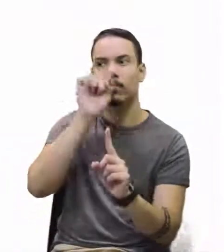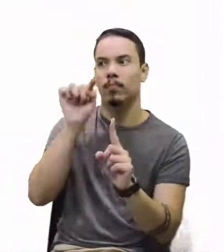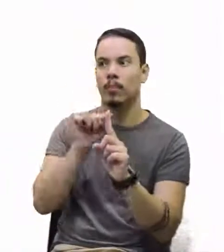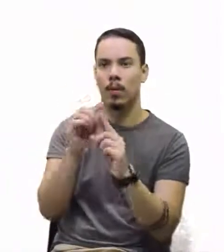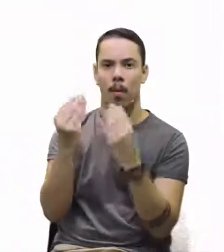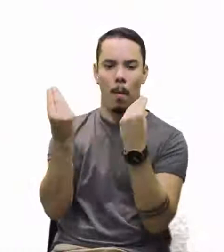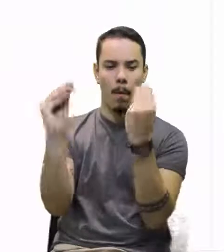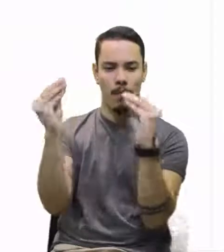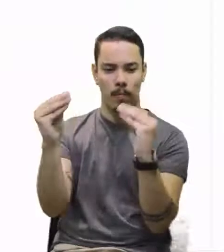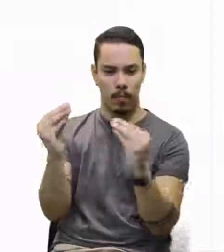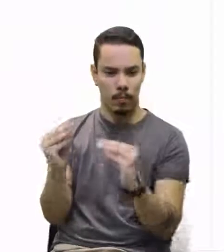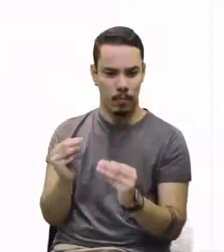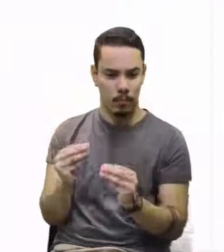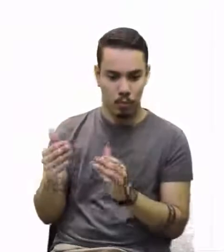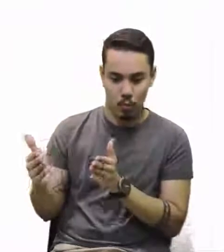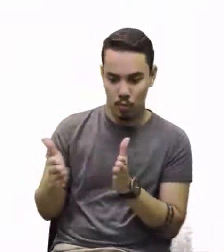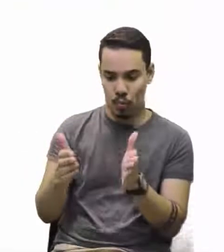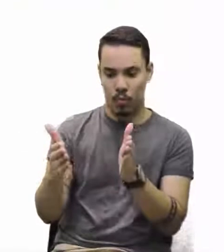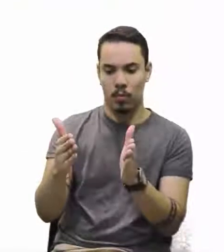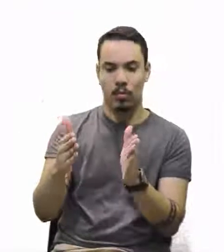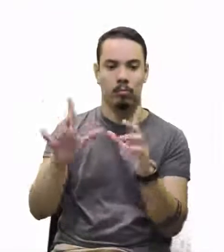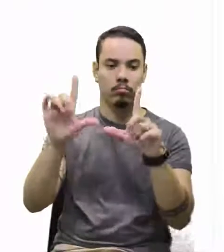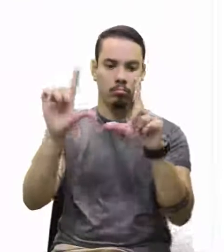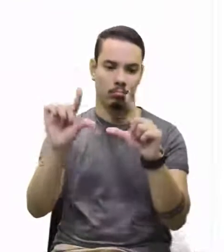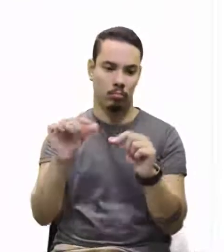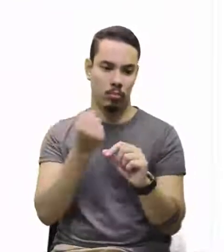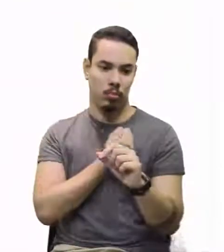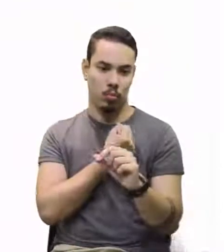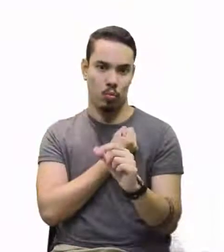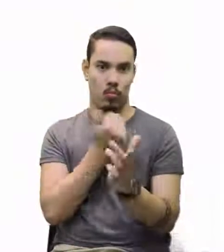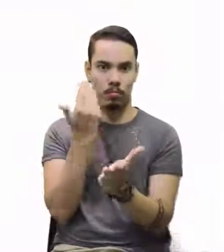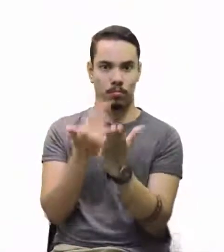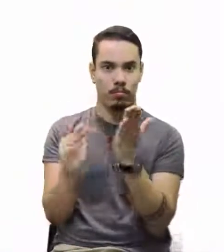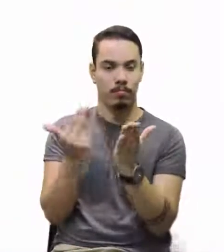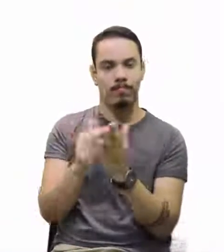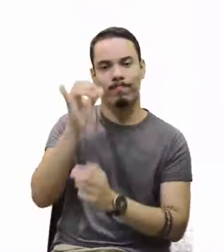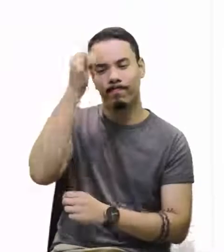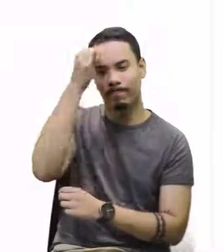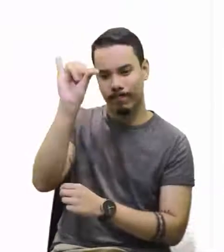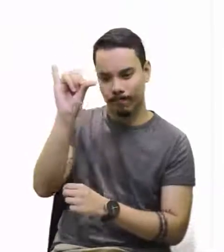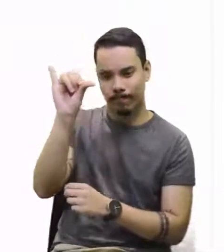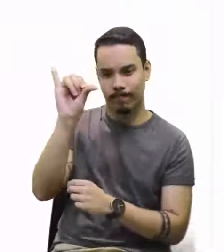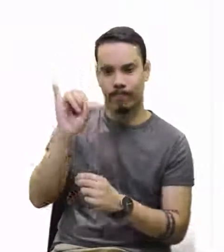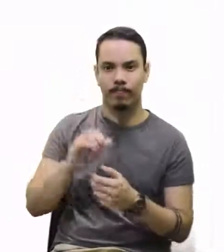um caminho para este campo, reduzindo o número de perdas.